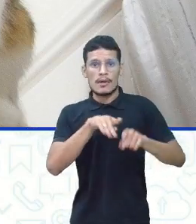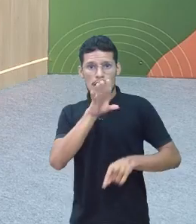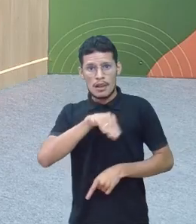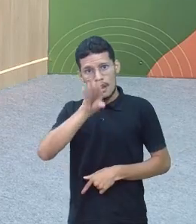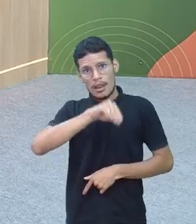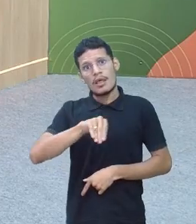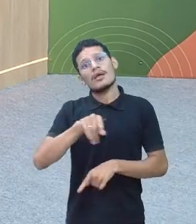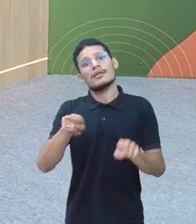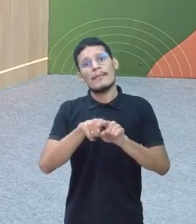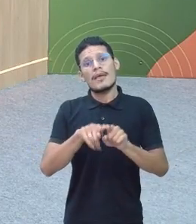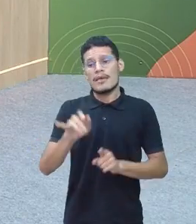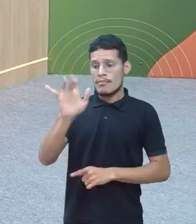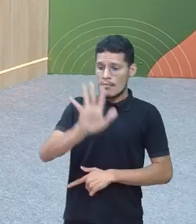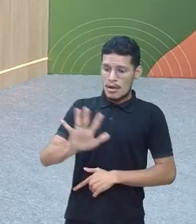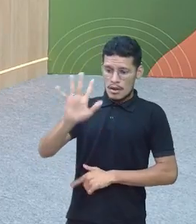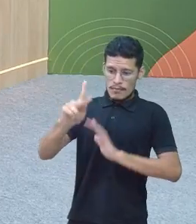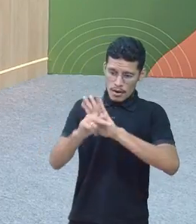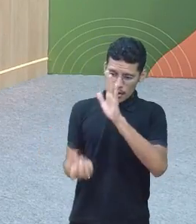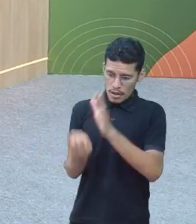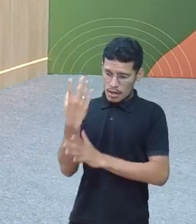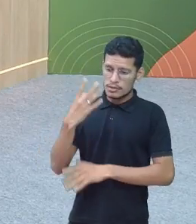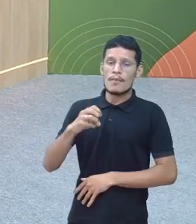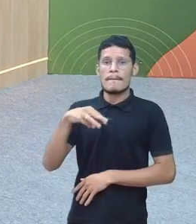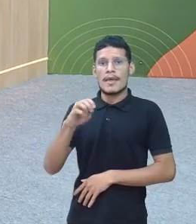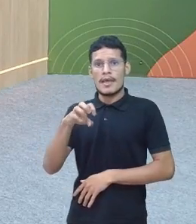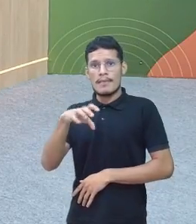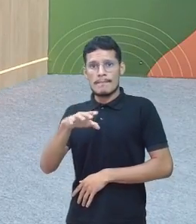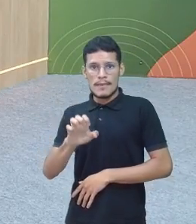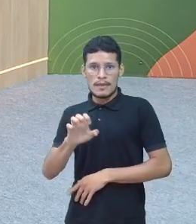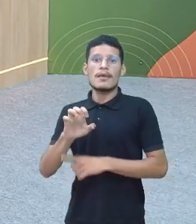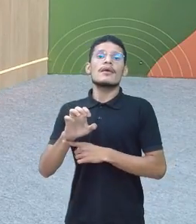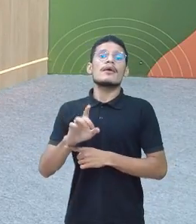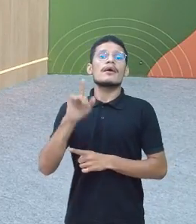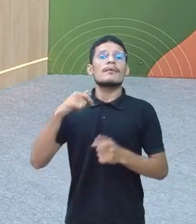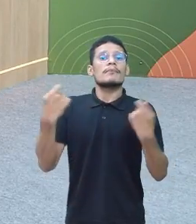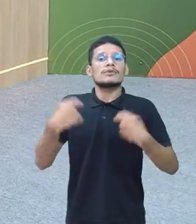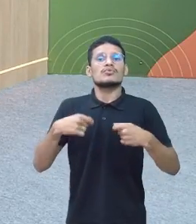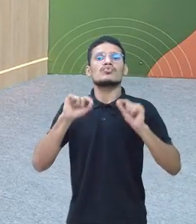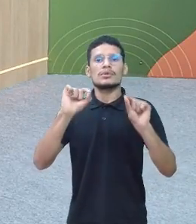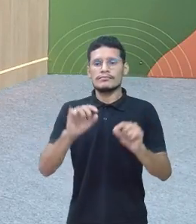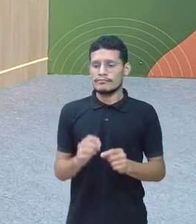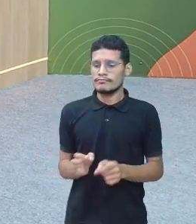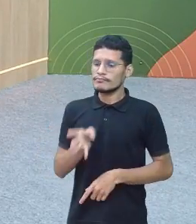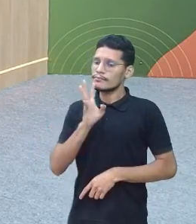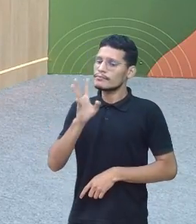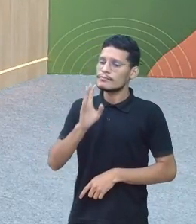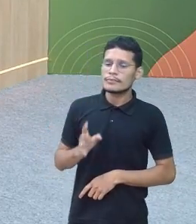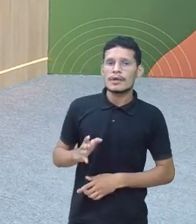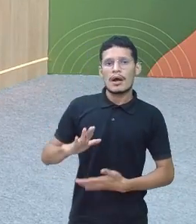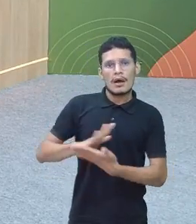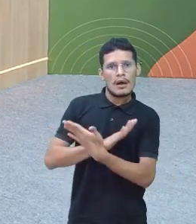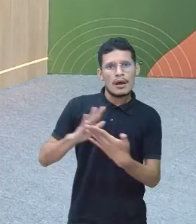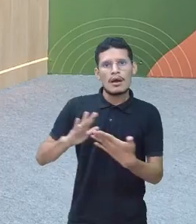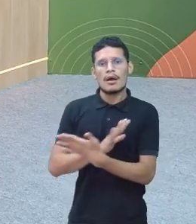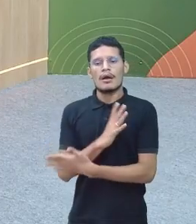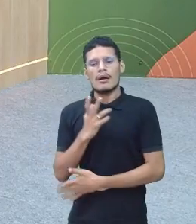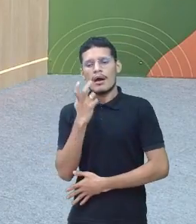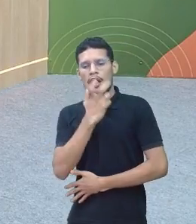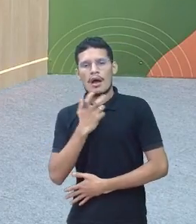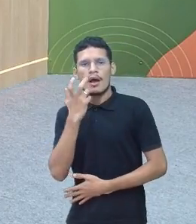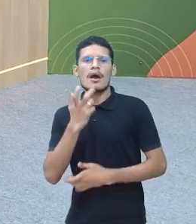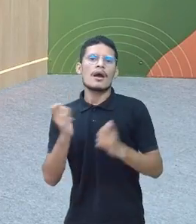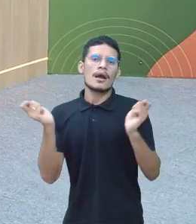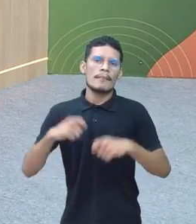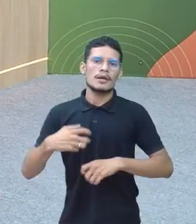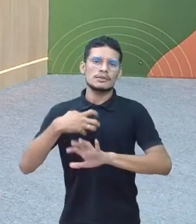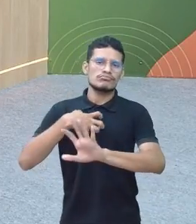a imagem na construção de um meme, uma charge, então é preciso conhecer os mecanismos da oralidade que nos causam empatia